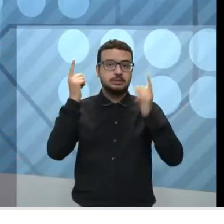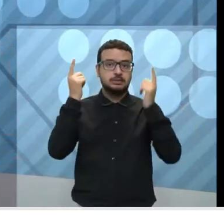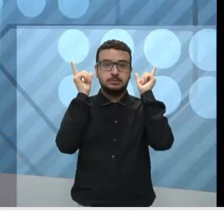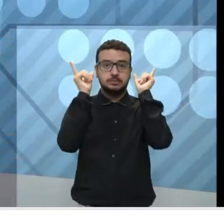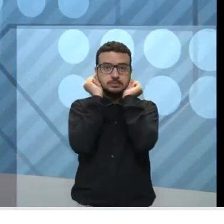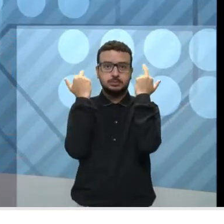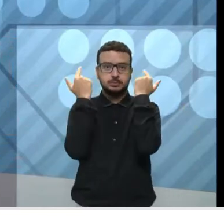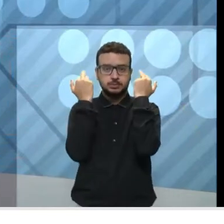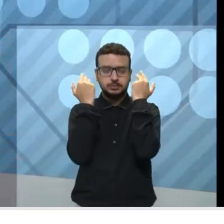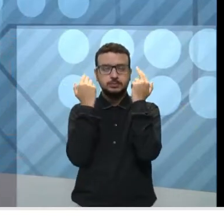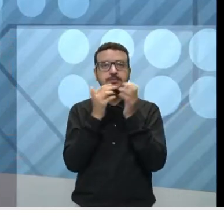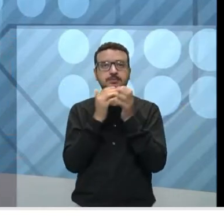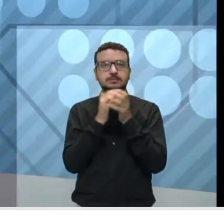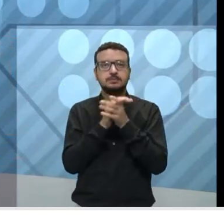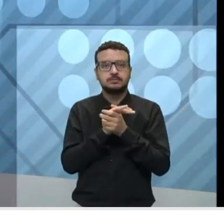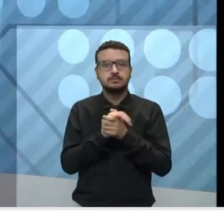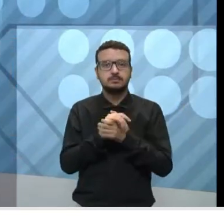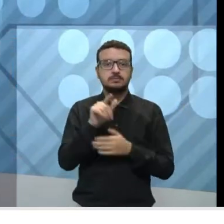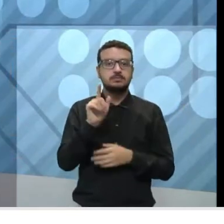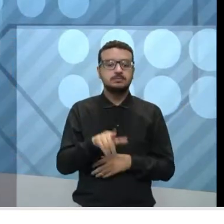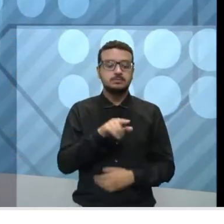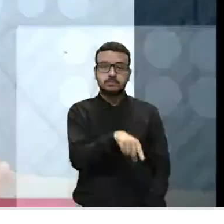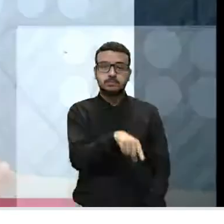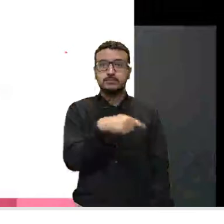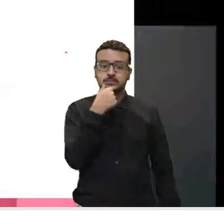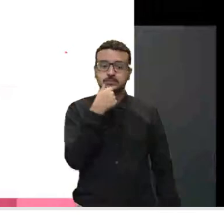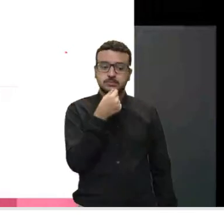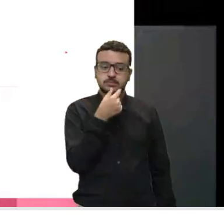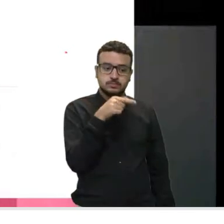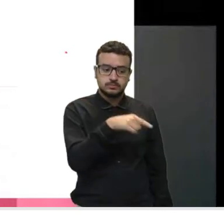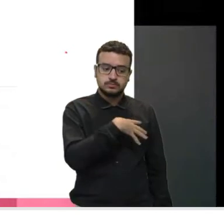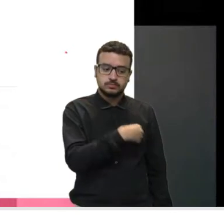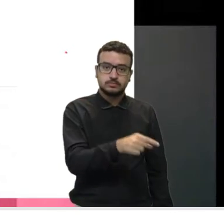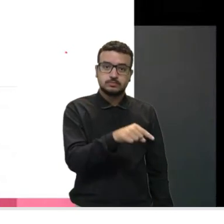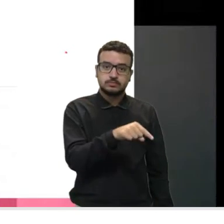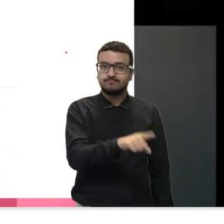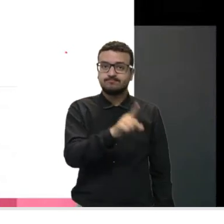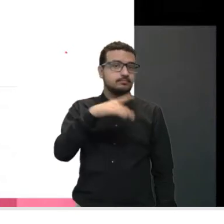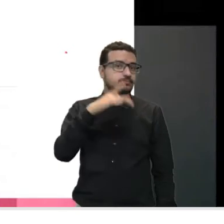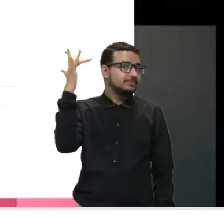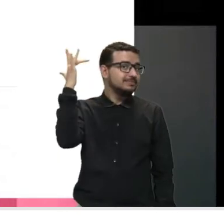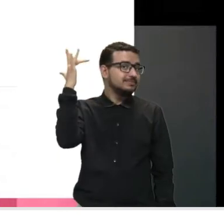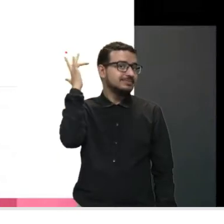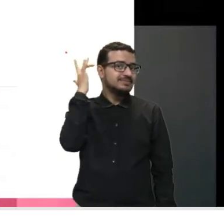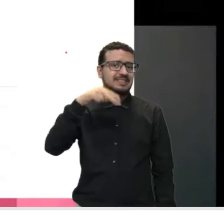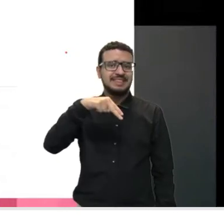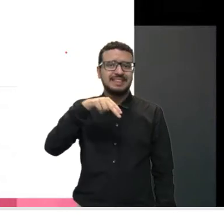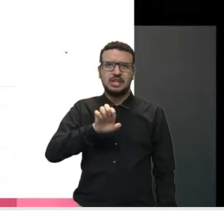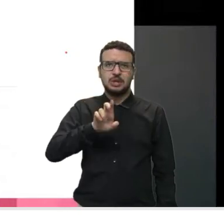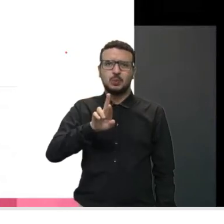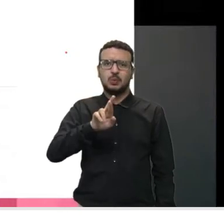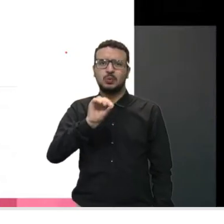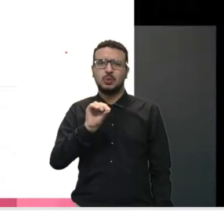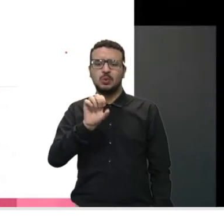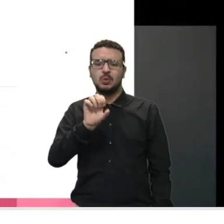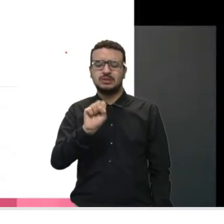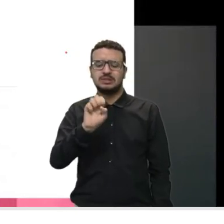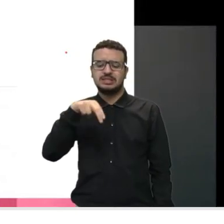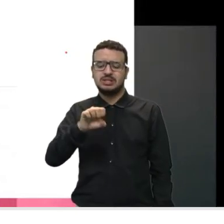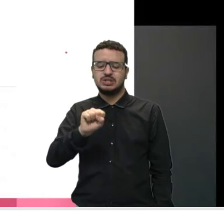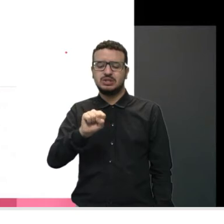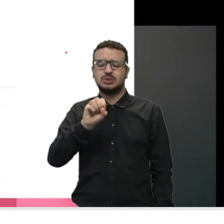neurosensorial. Então, vamos lá? O que é neurosensorial no primeiro momento? Aqui nós temos uma figura que retrata